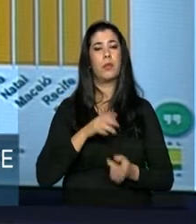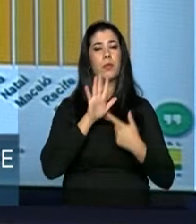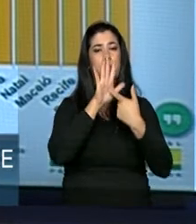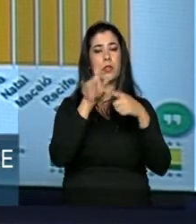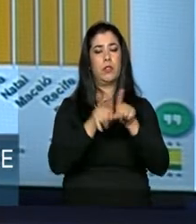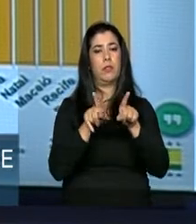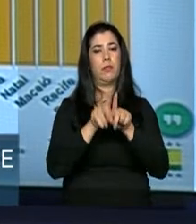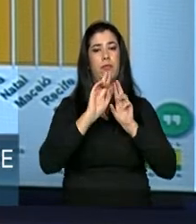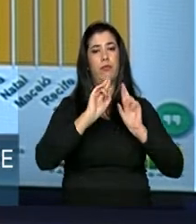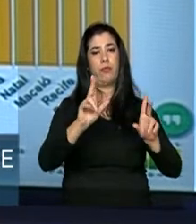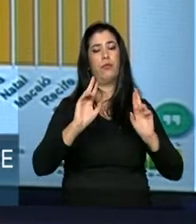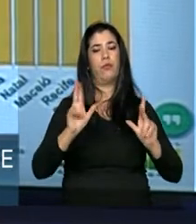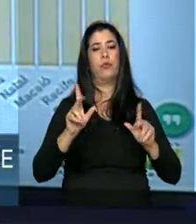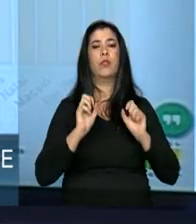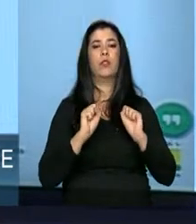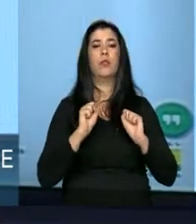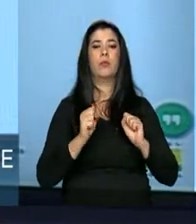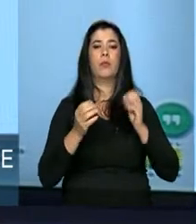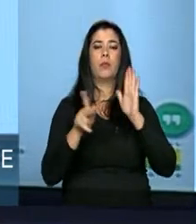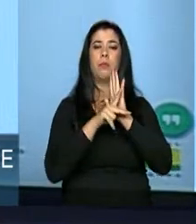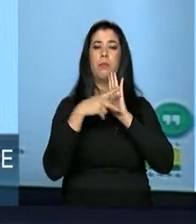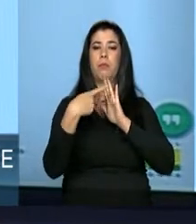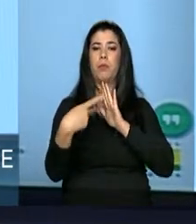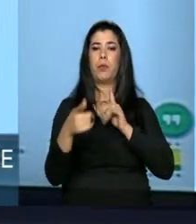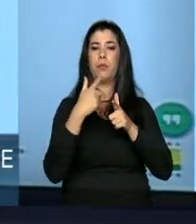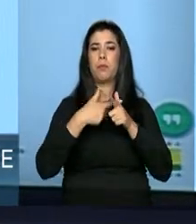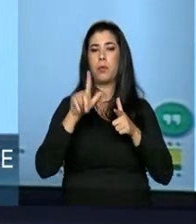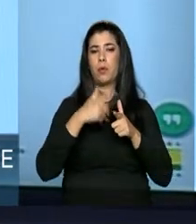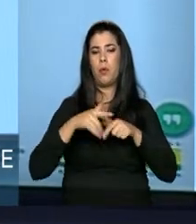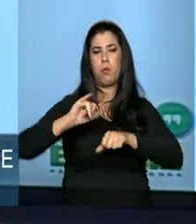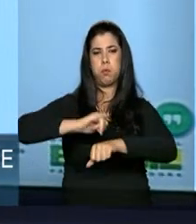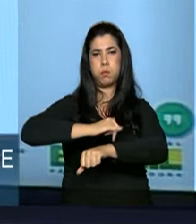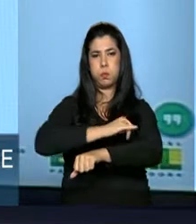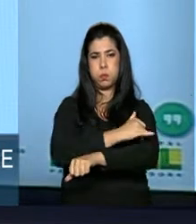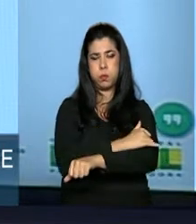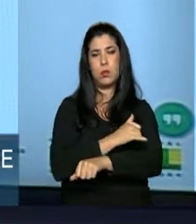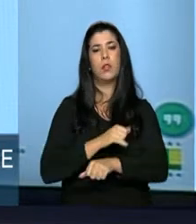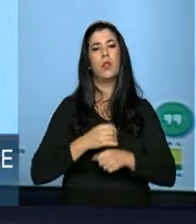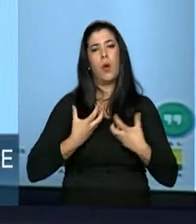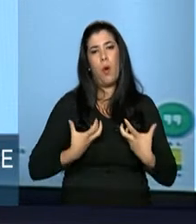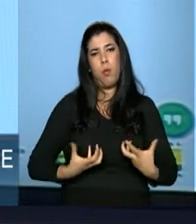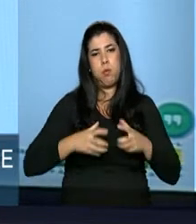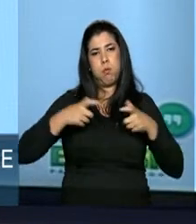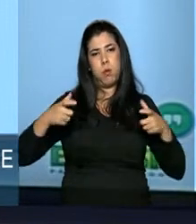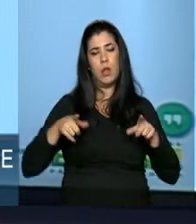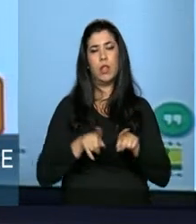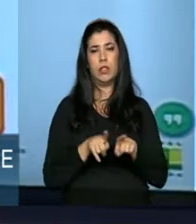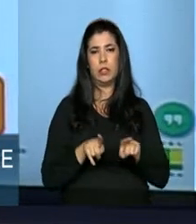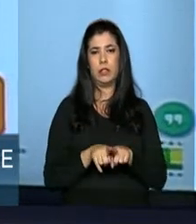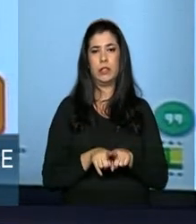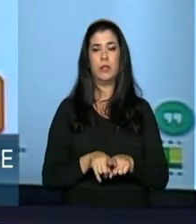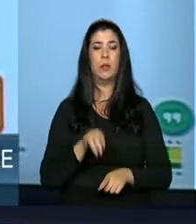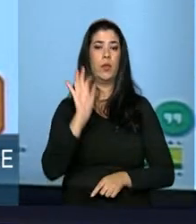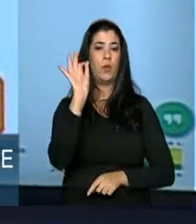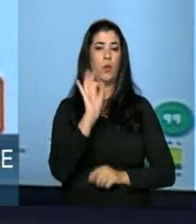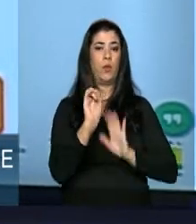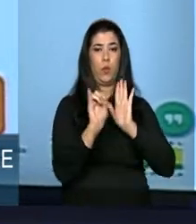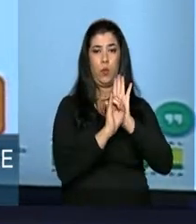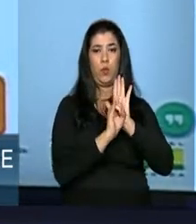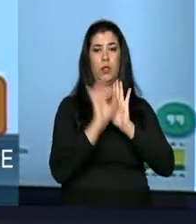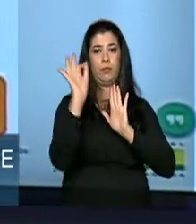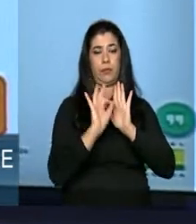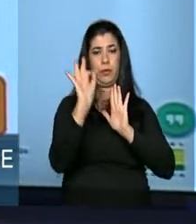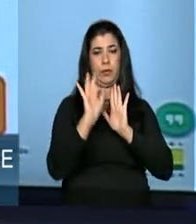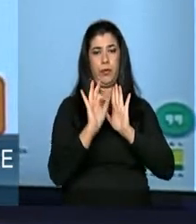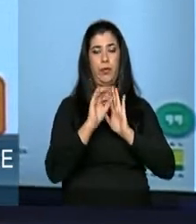também a própria obesidade, o excesso de peso. Bem, os indicadores de atividade